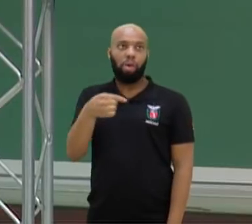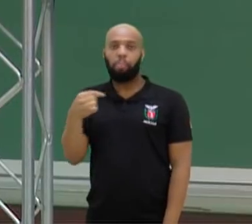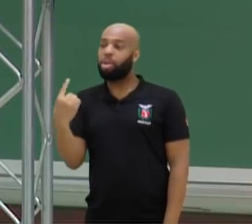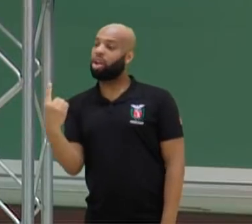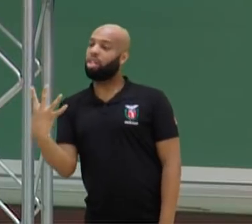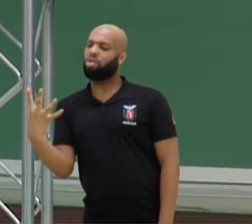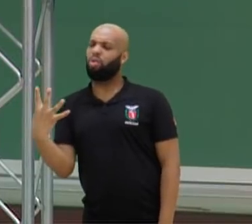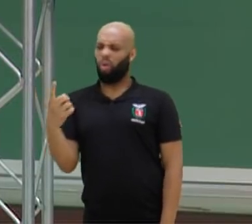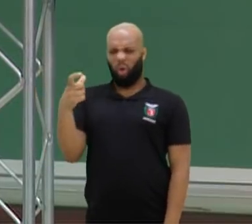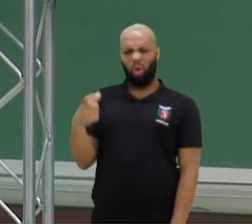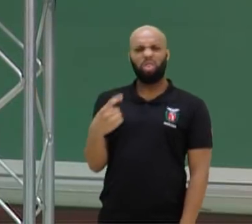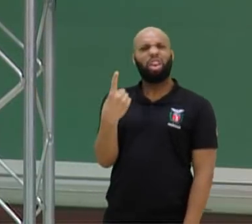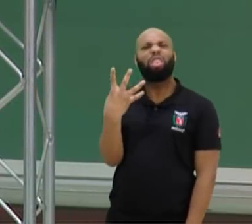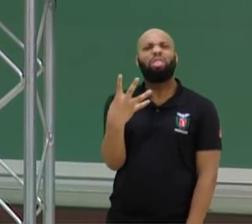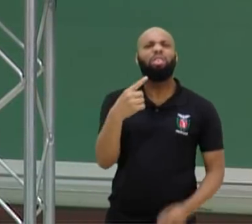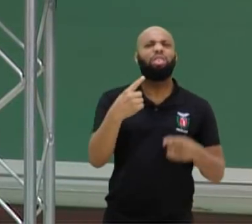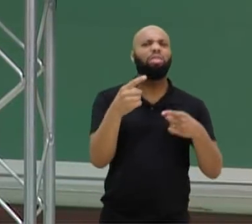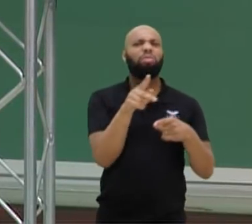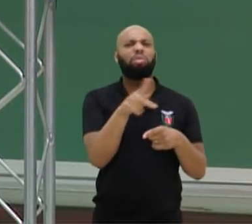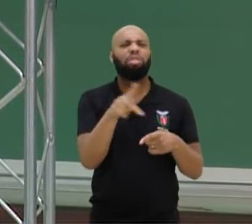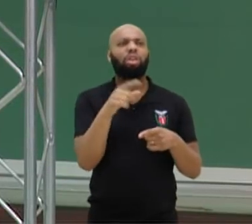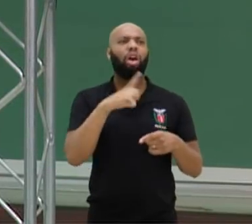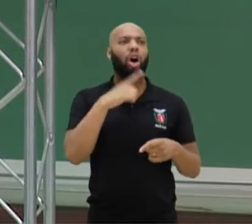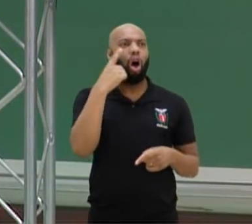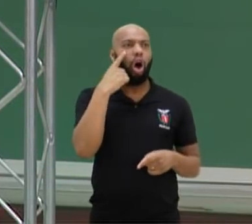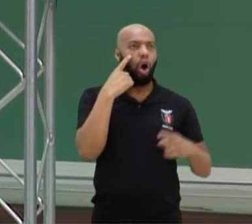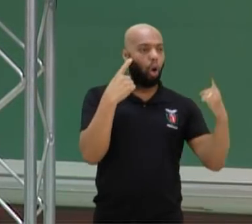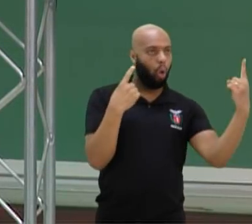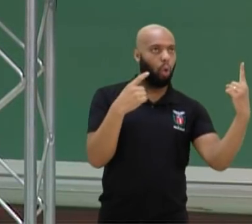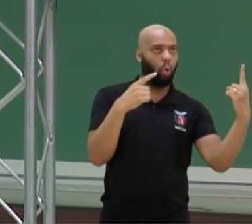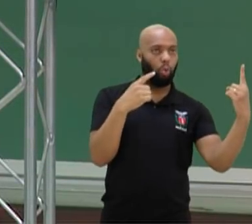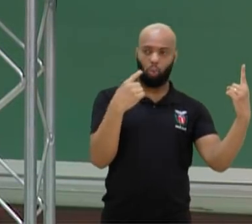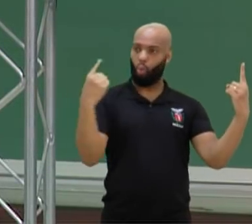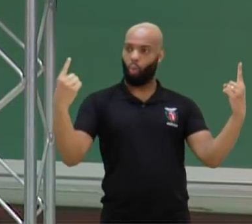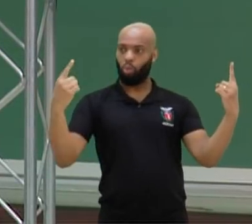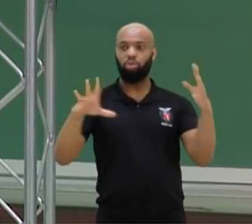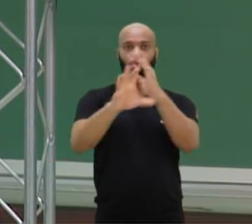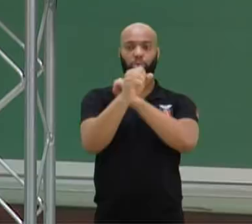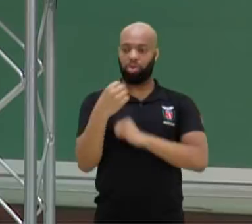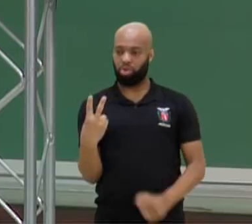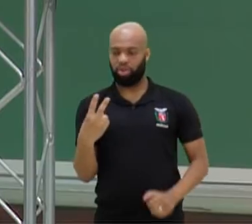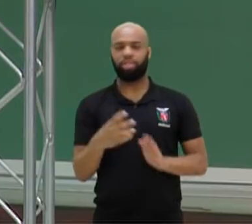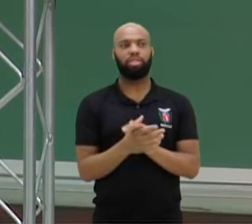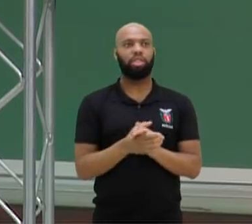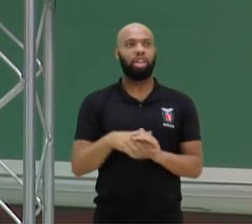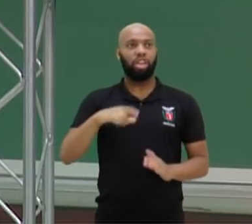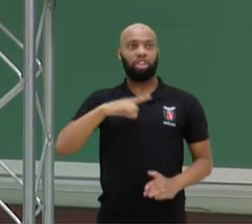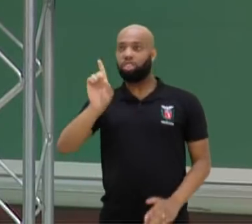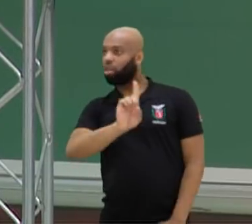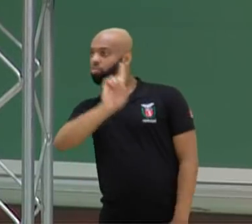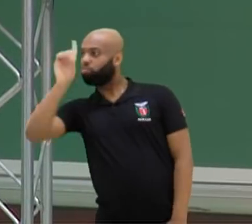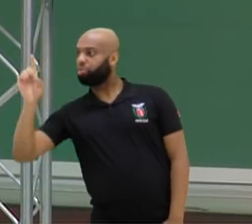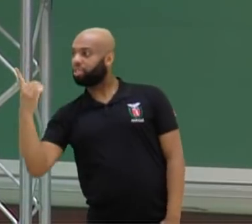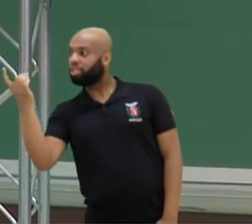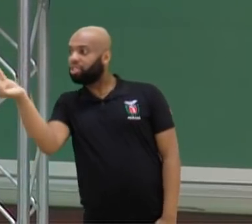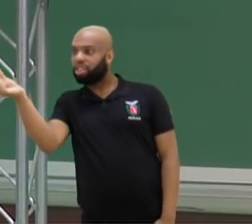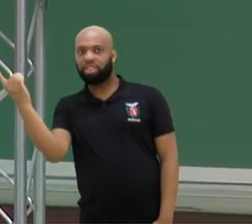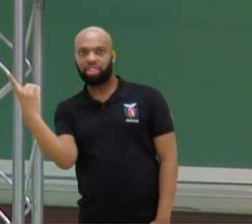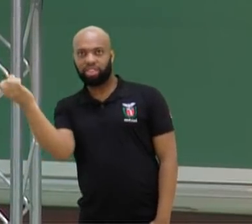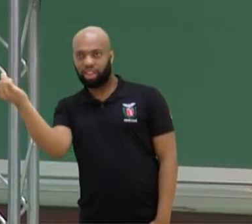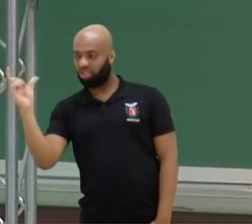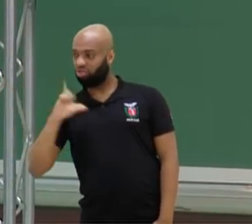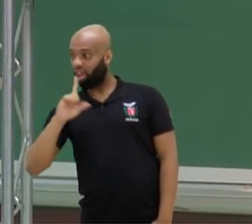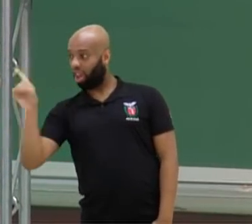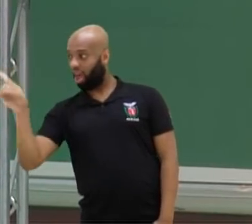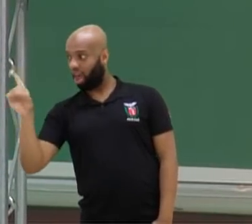veio esse 14? Ó, 1 mais 1, 2. Esse 16 que estava do lado de lá